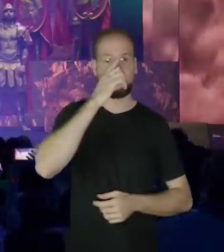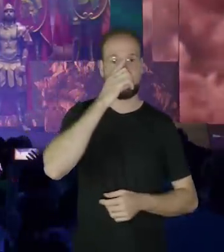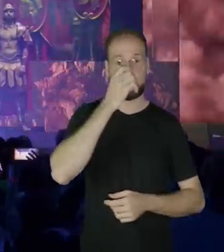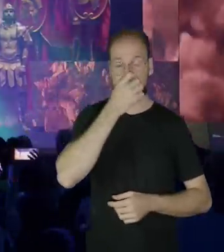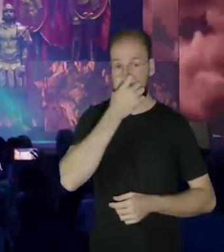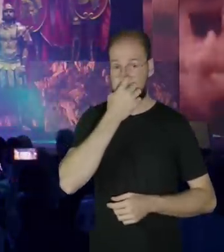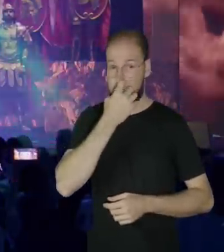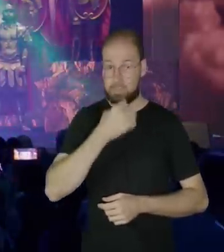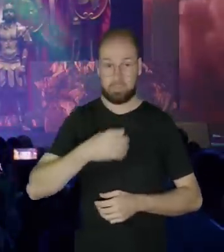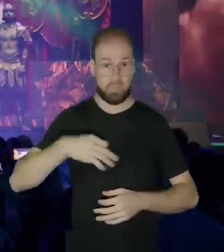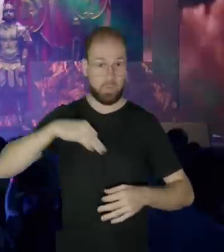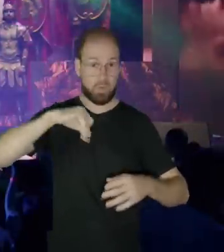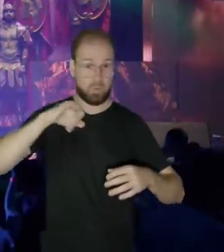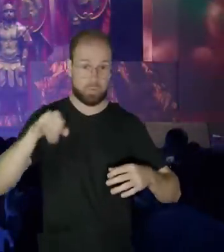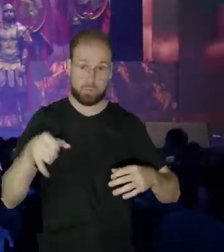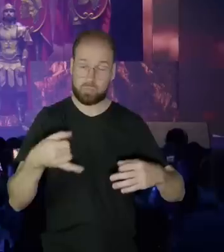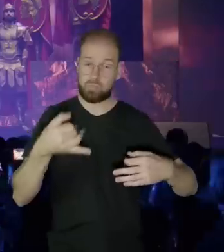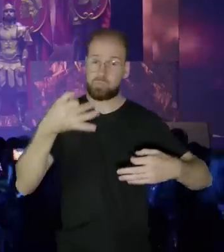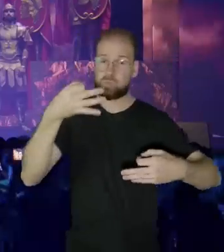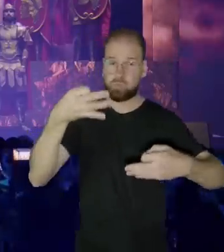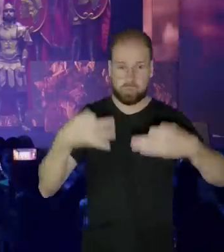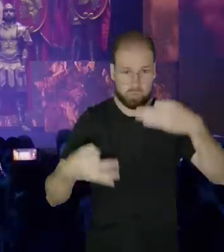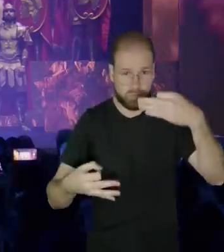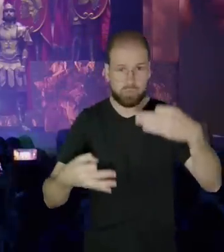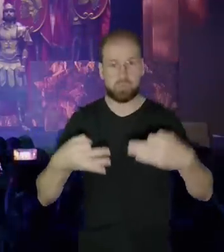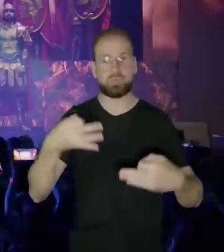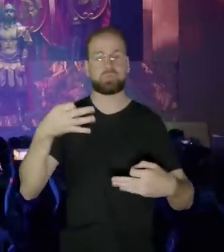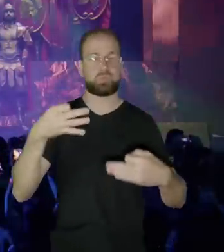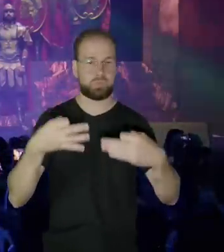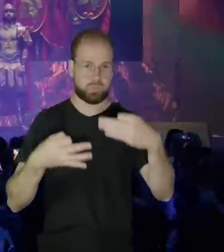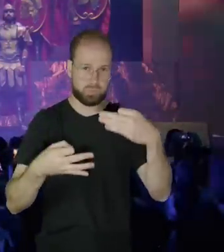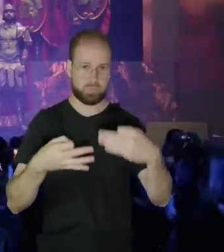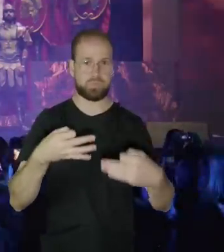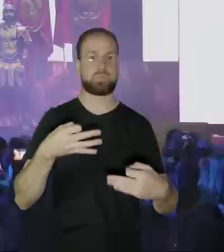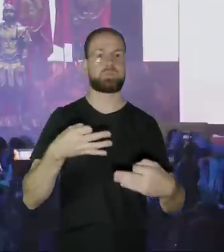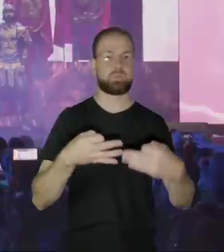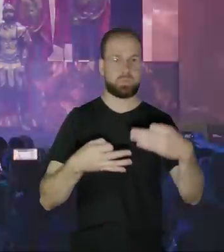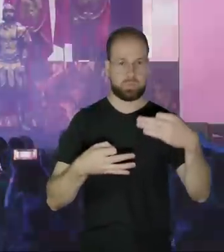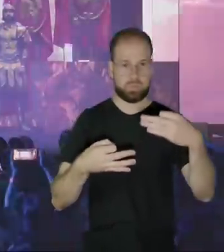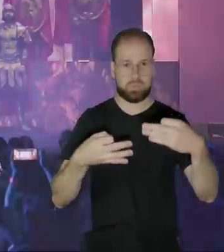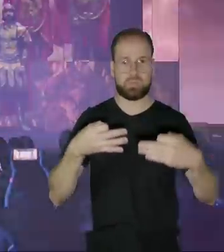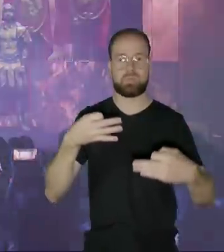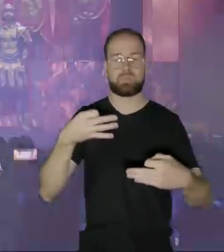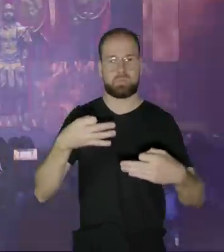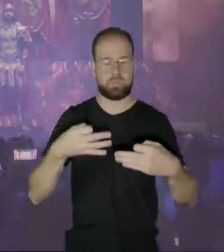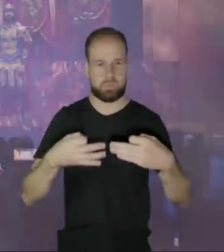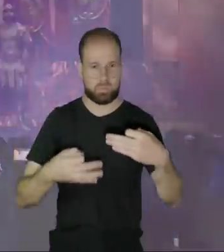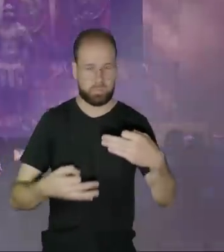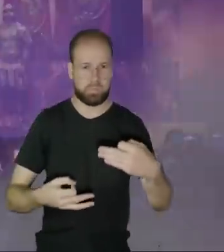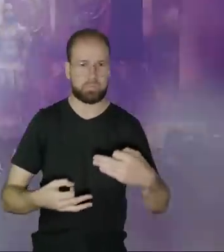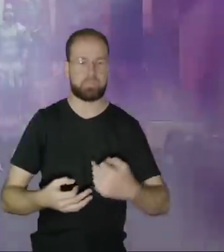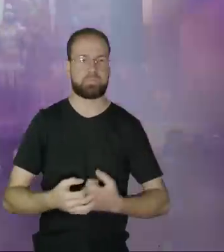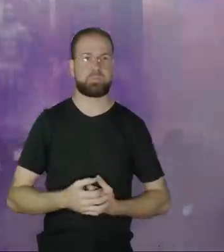É justo que eu me cubra com a tua dor,